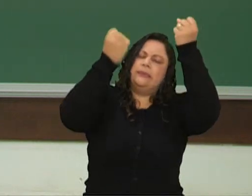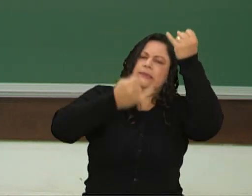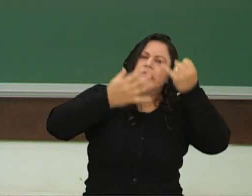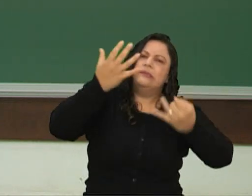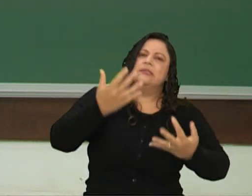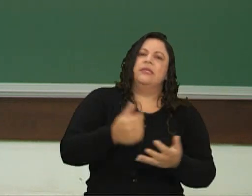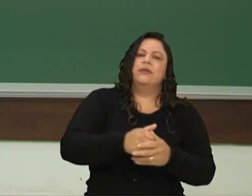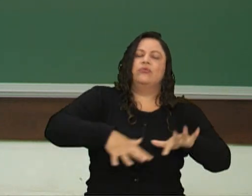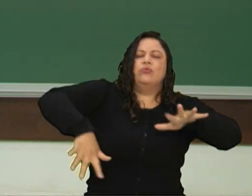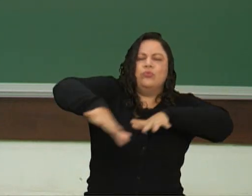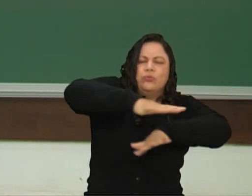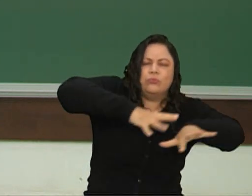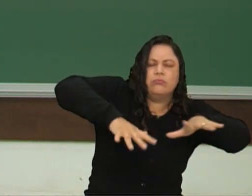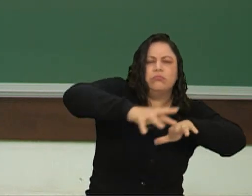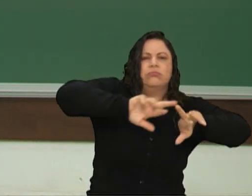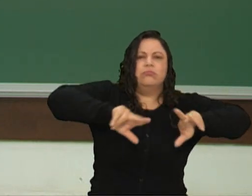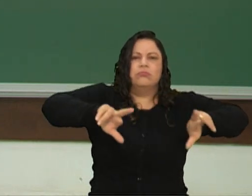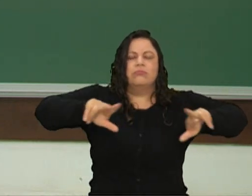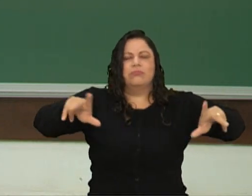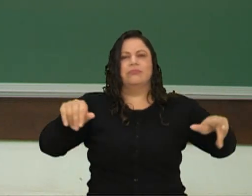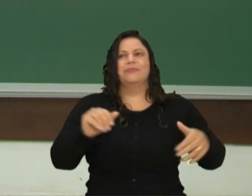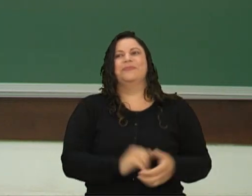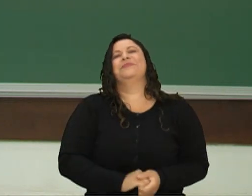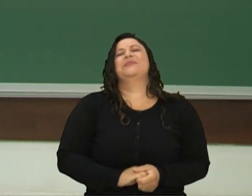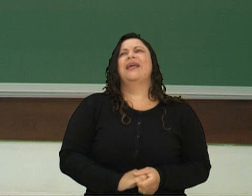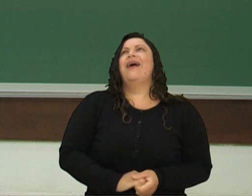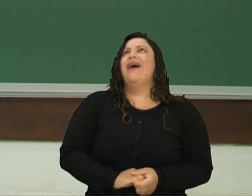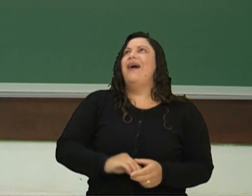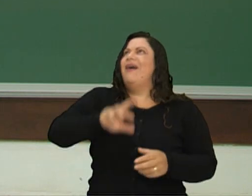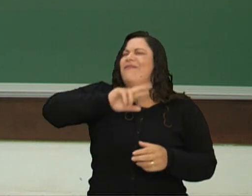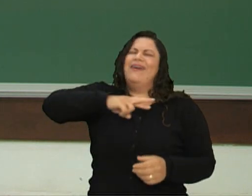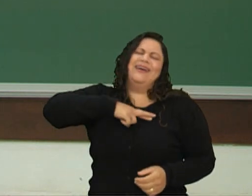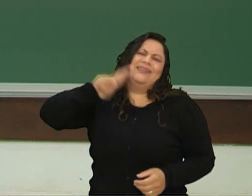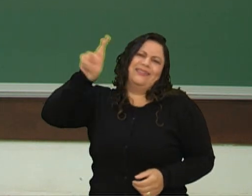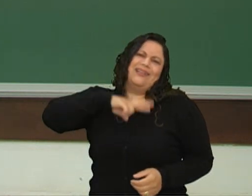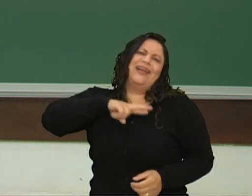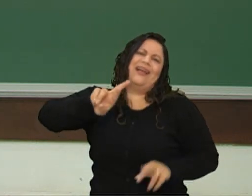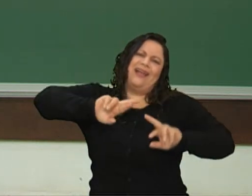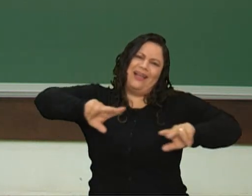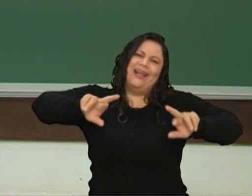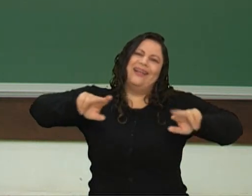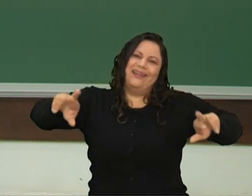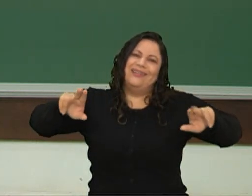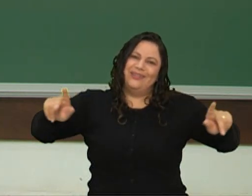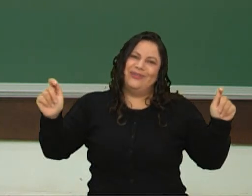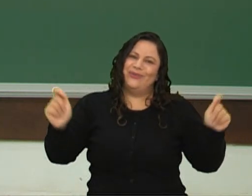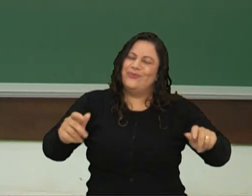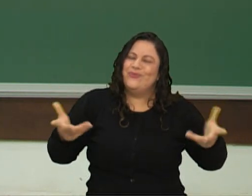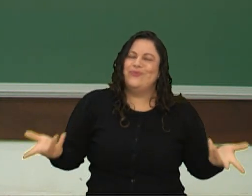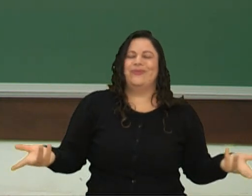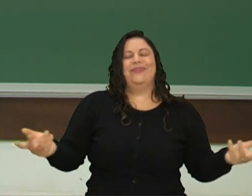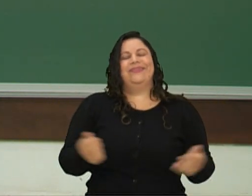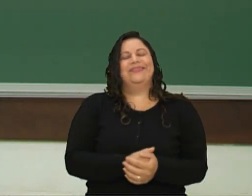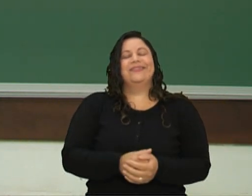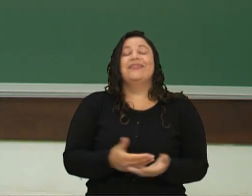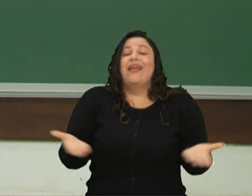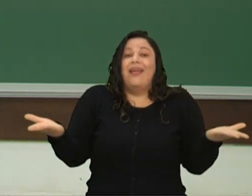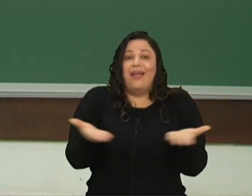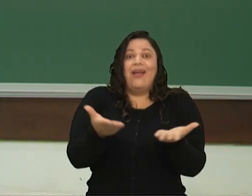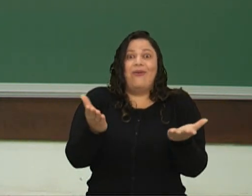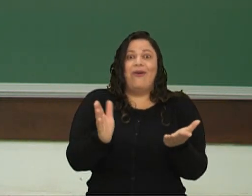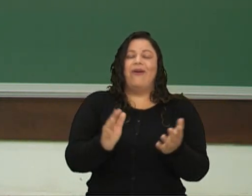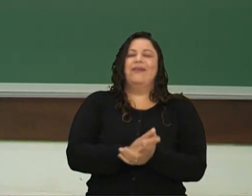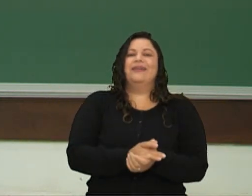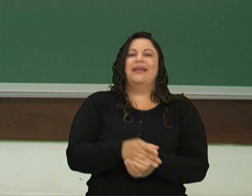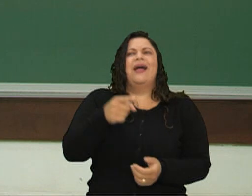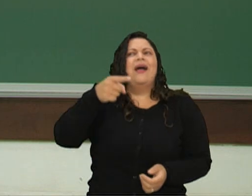Então, falamos do indígena, Hare Krishna, judaísmo, cristianismo e, por fim, nossa última aula de alimentos sagrados